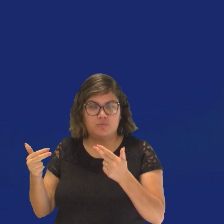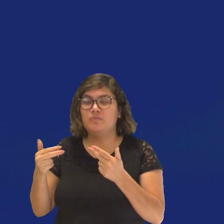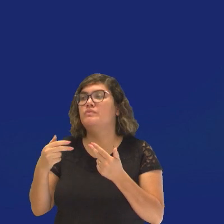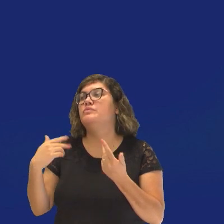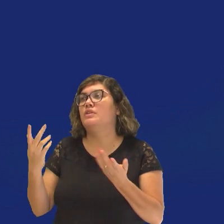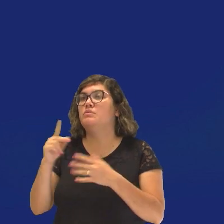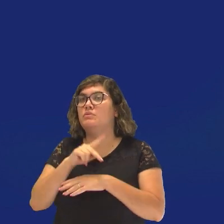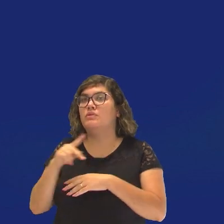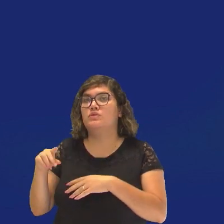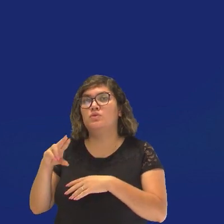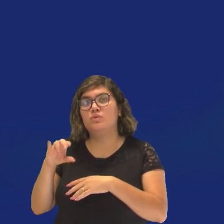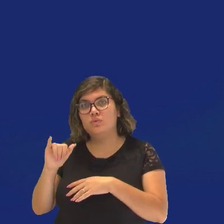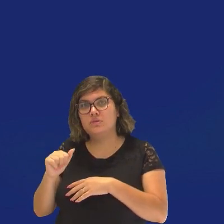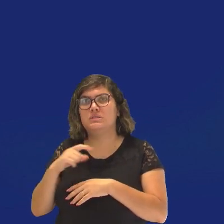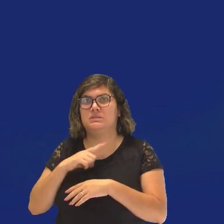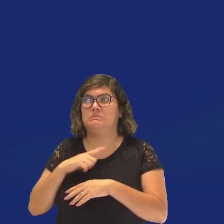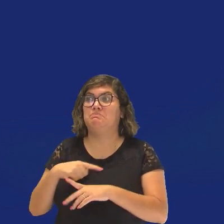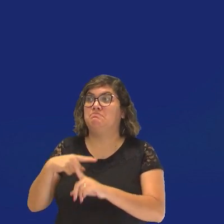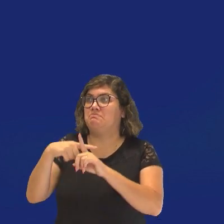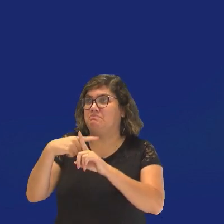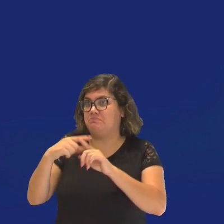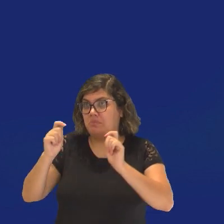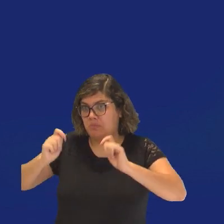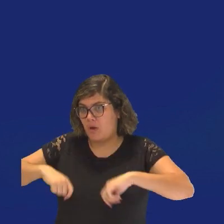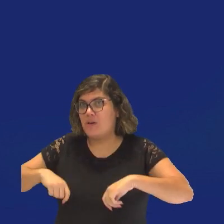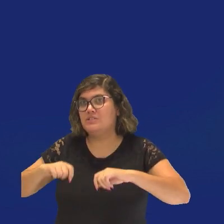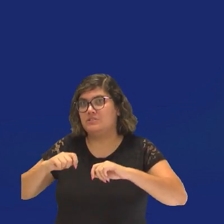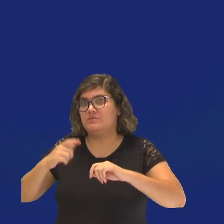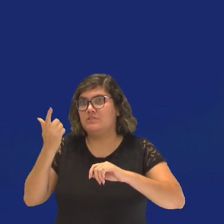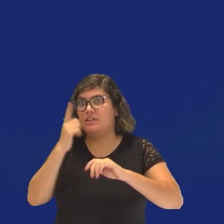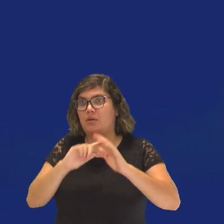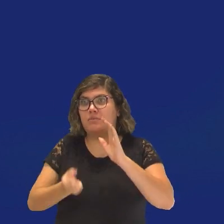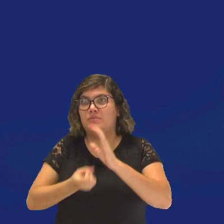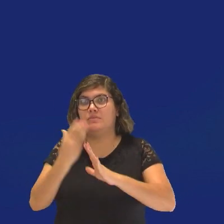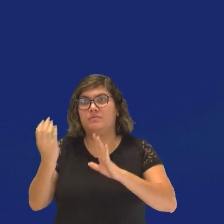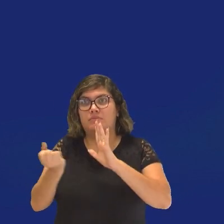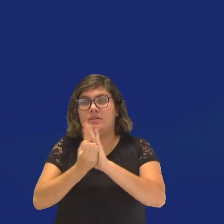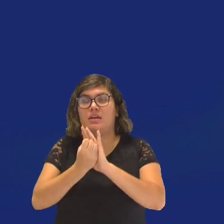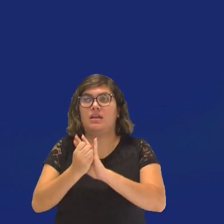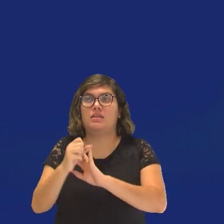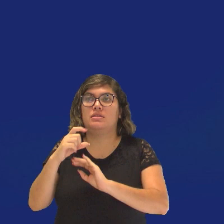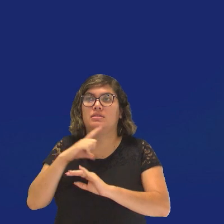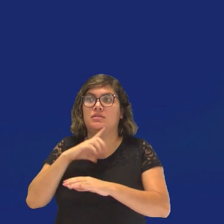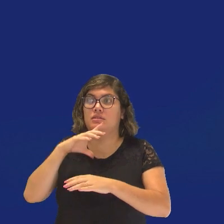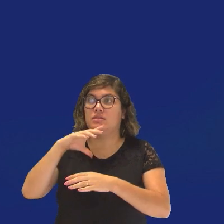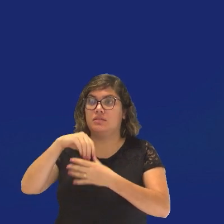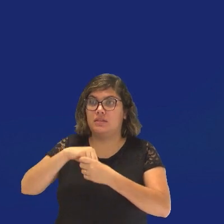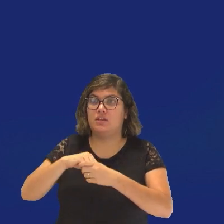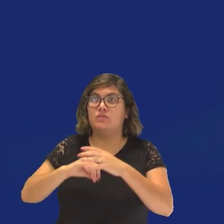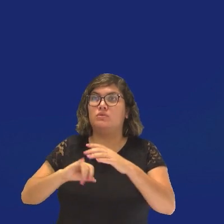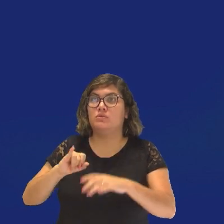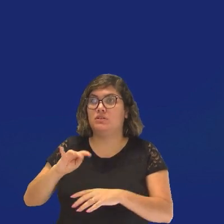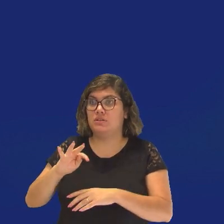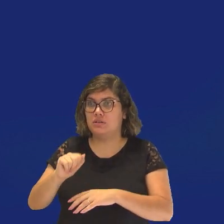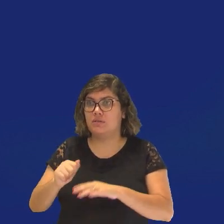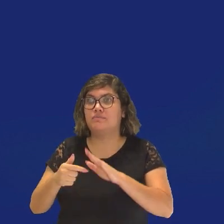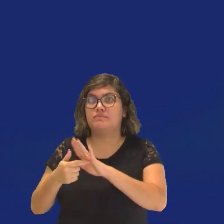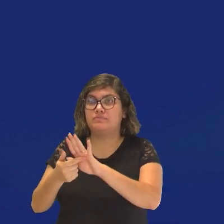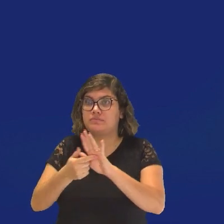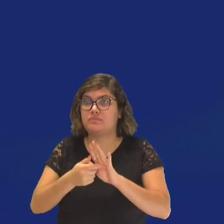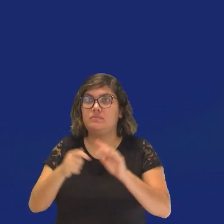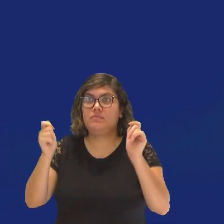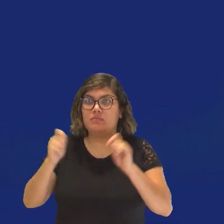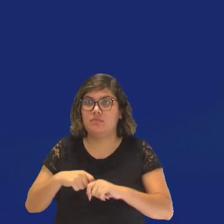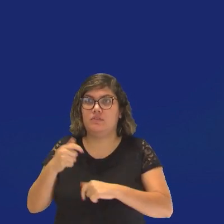professor Cunha está muito otimista, pensando que isso pode virar uma patente dentro do ITA, o que mostra a capacidade